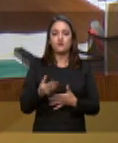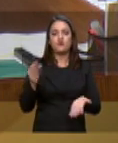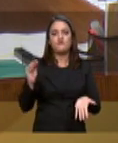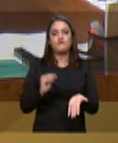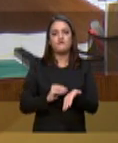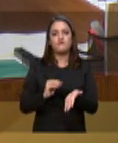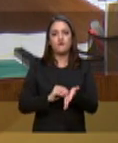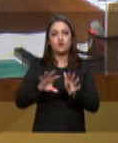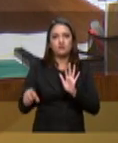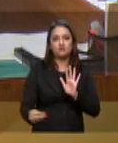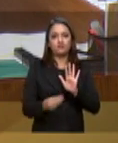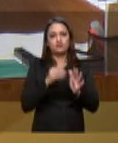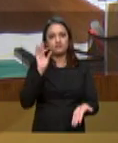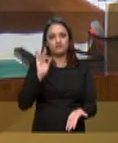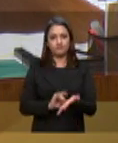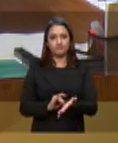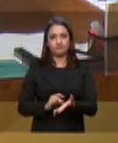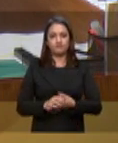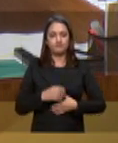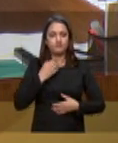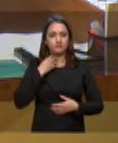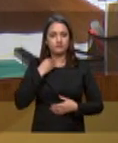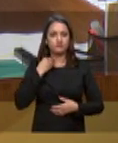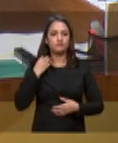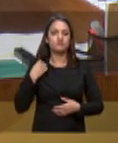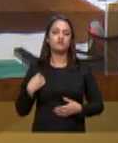lançamento definitivo.